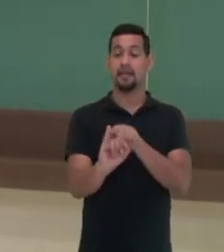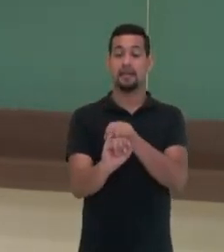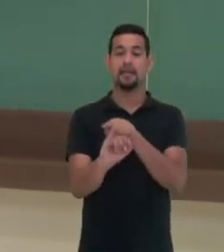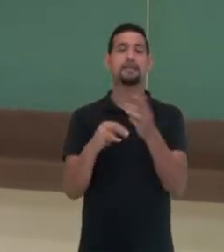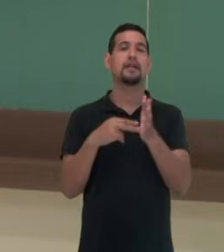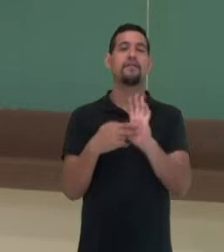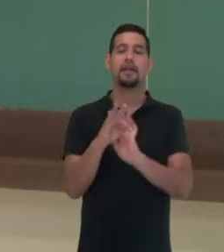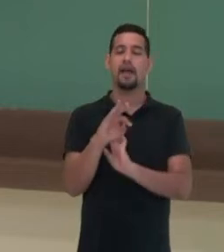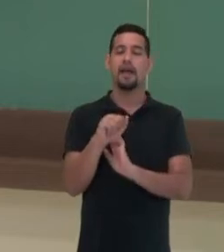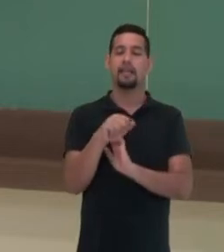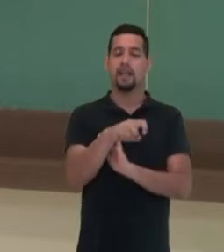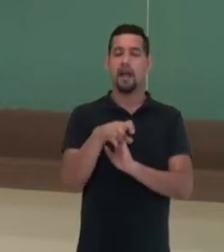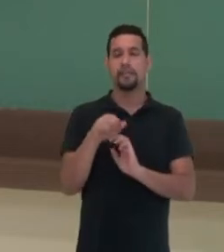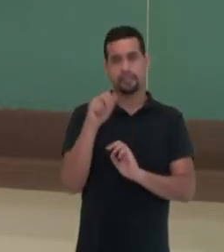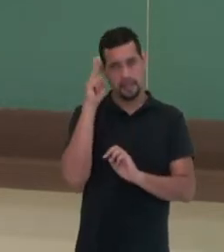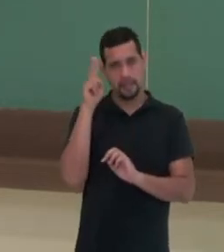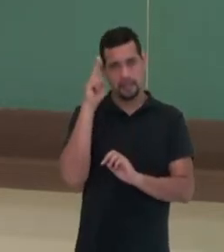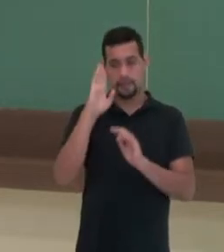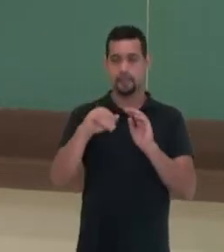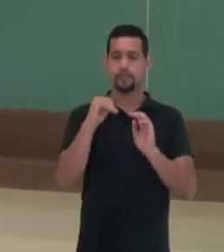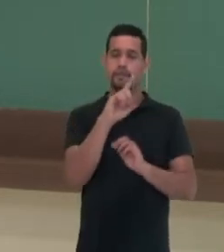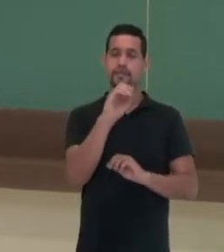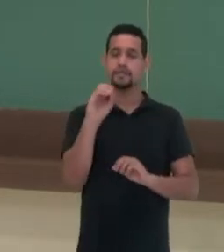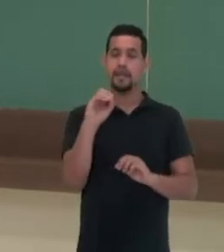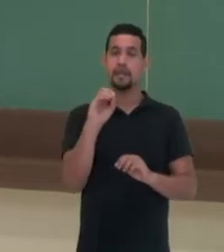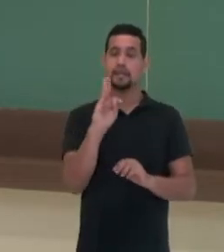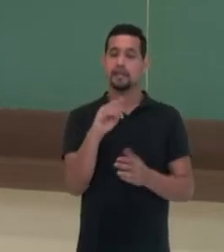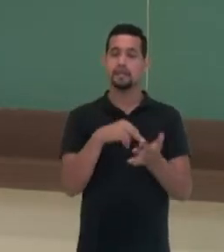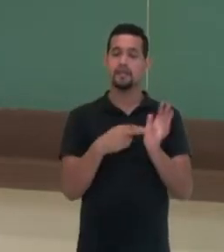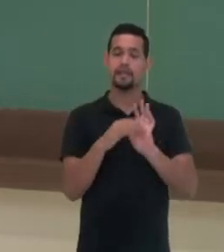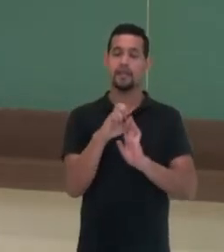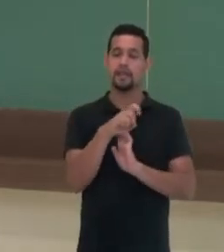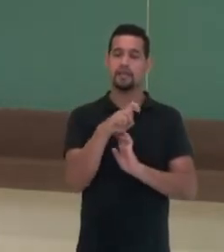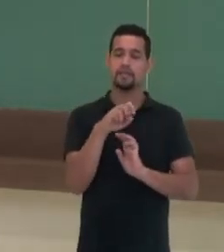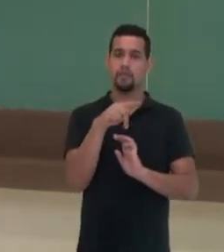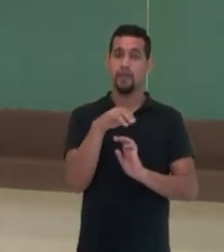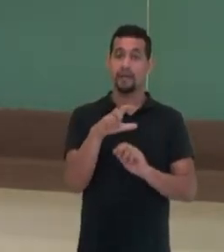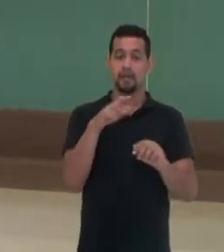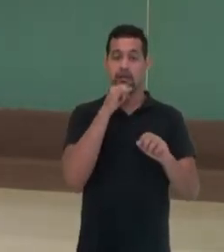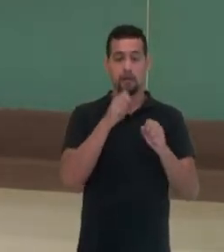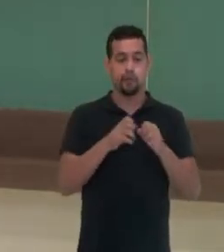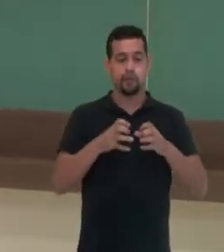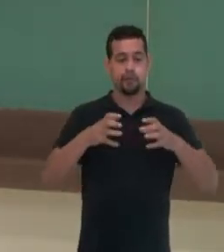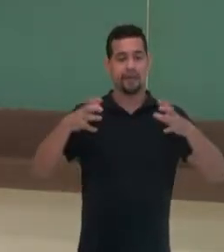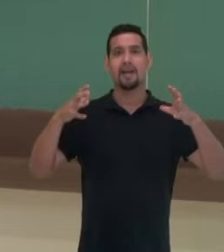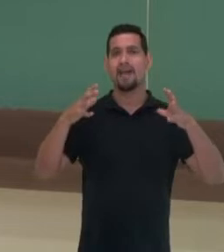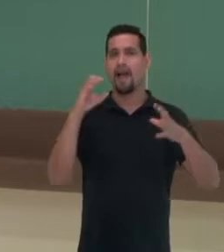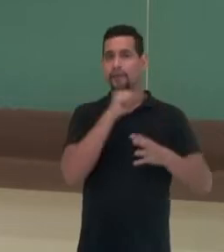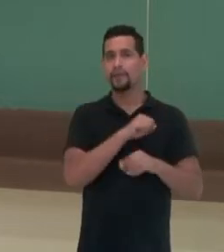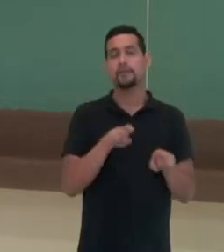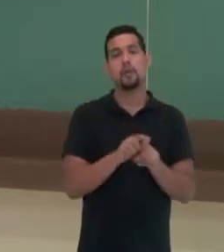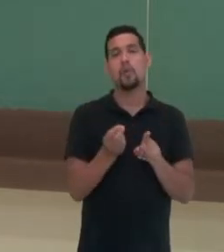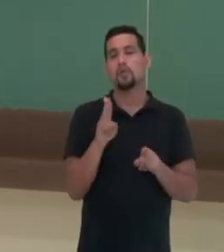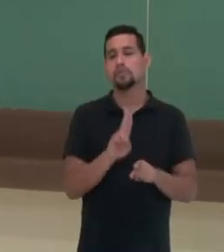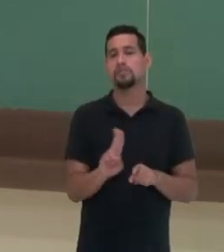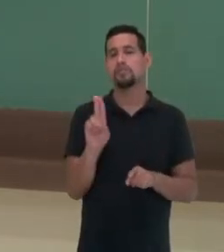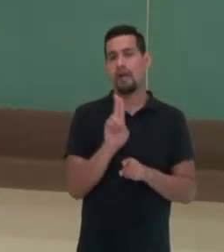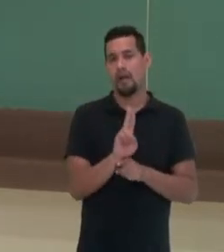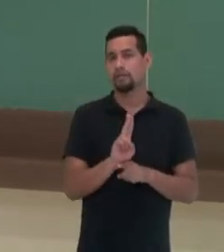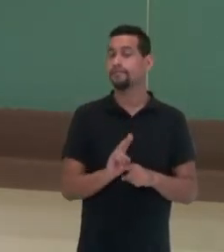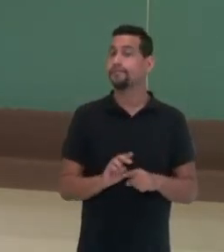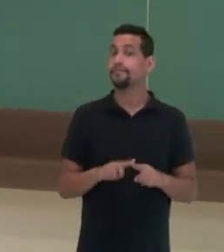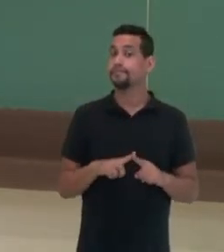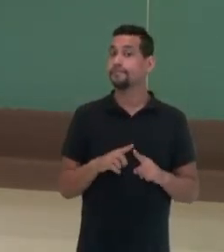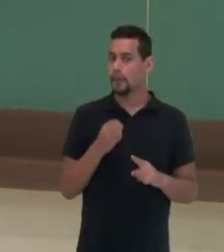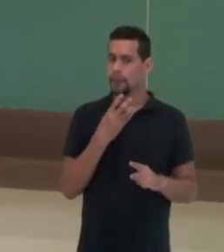lembra que tem que fazer sobre 100. E o tempo é o expoente, então o negócio cresce mais rápido. Ou no caso de você aplicar é bom, mas